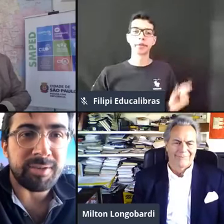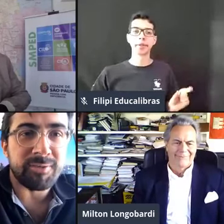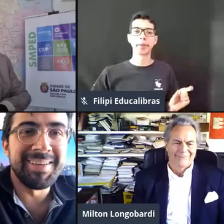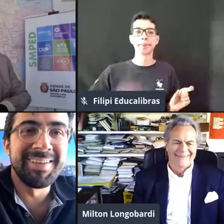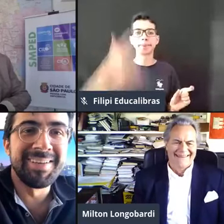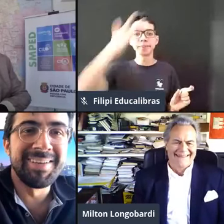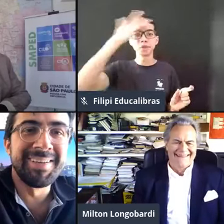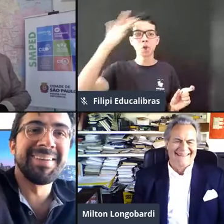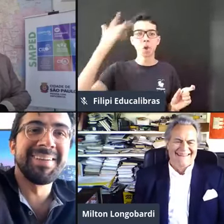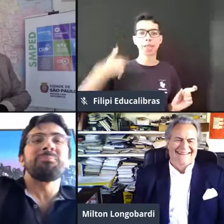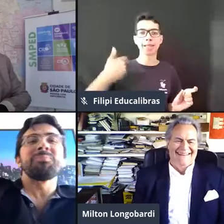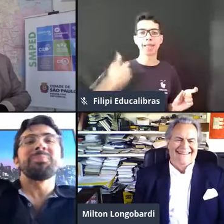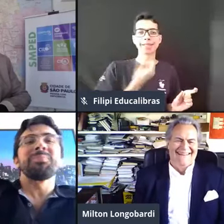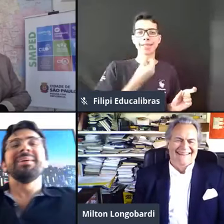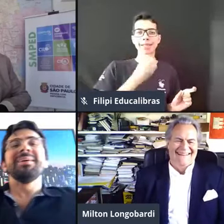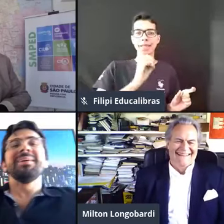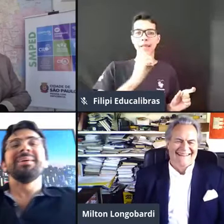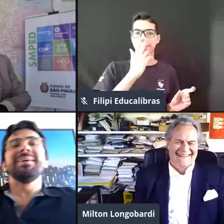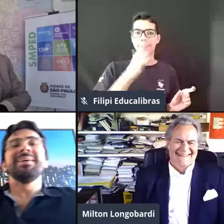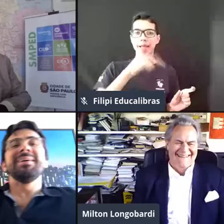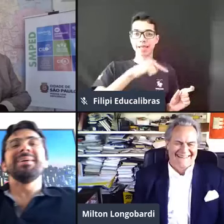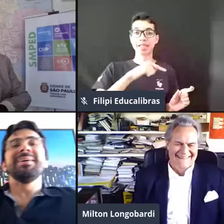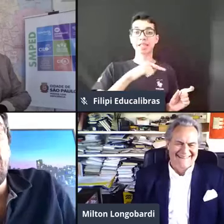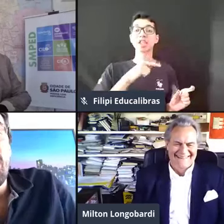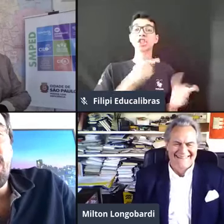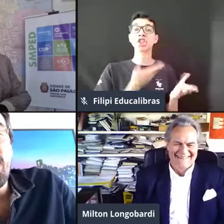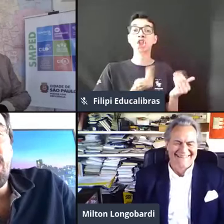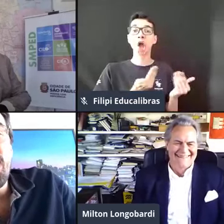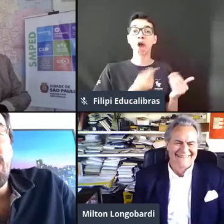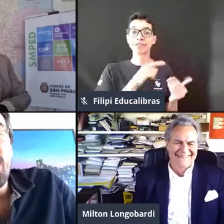Né? Então,